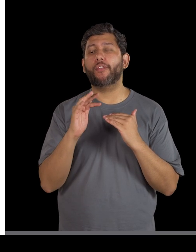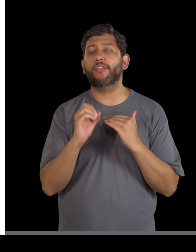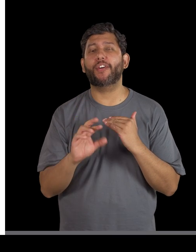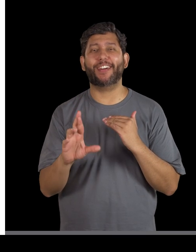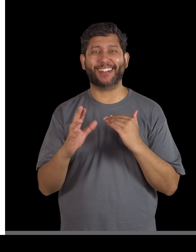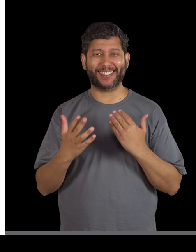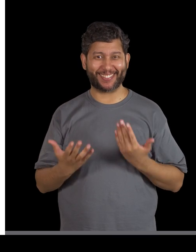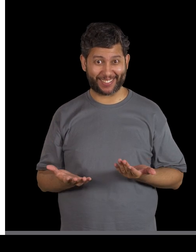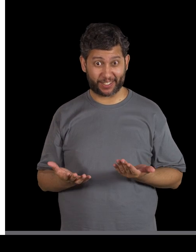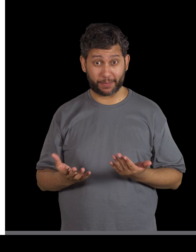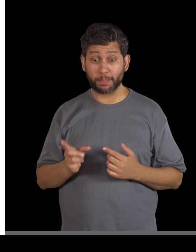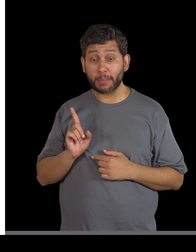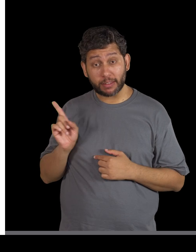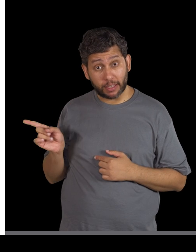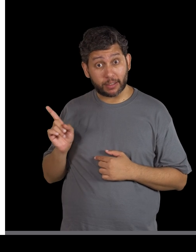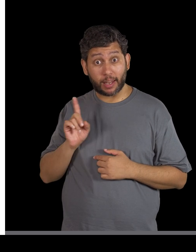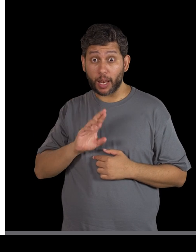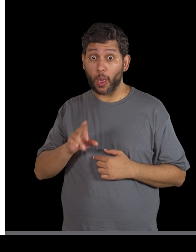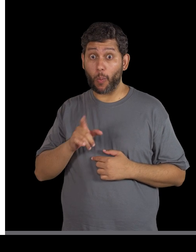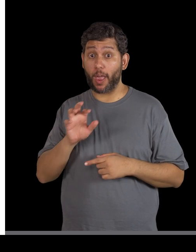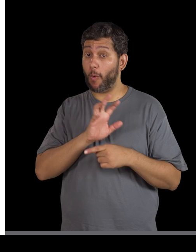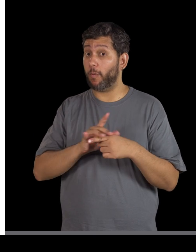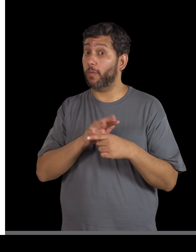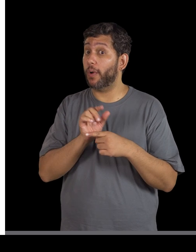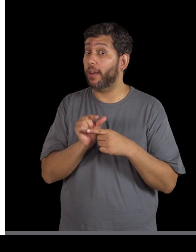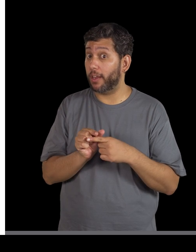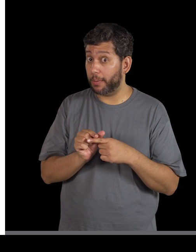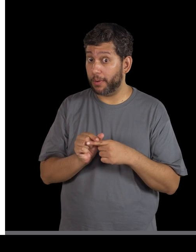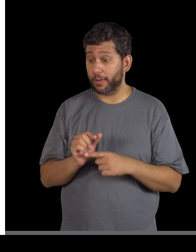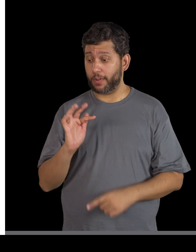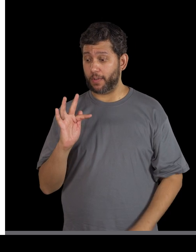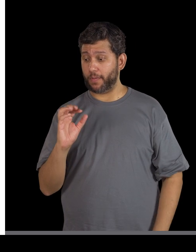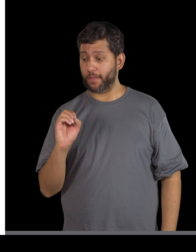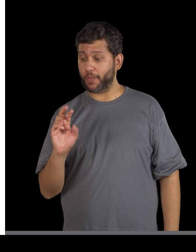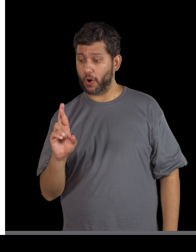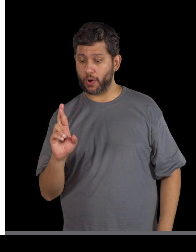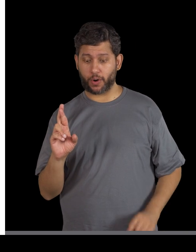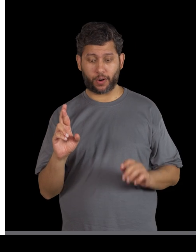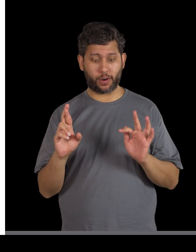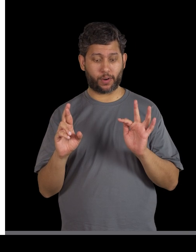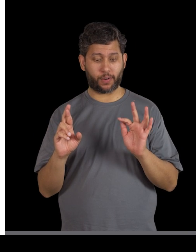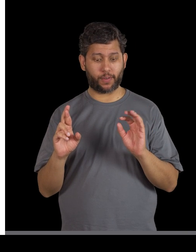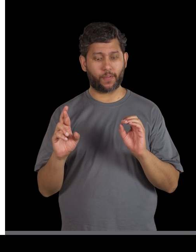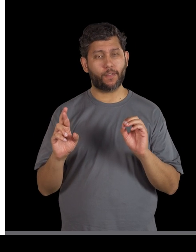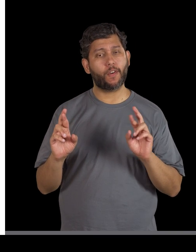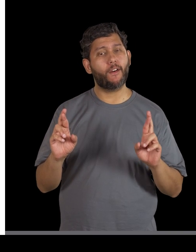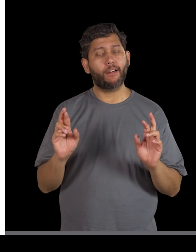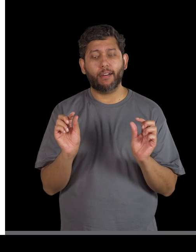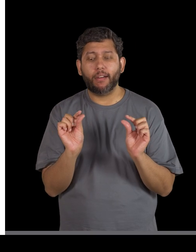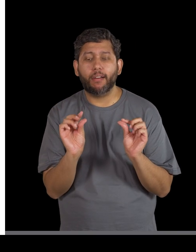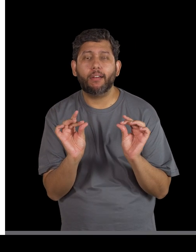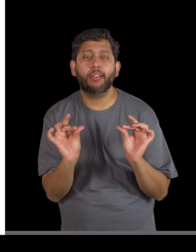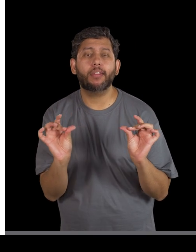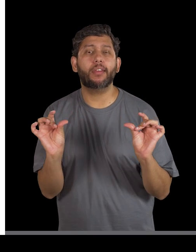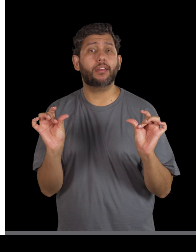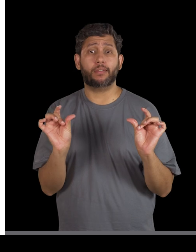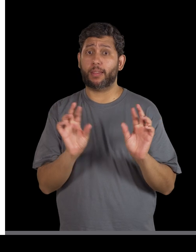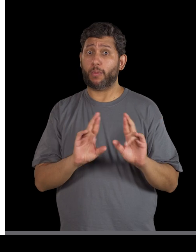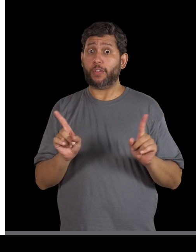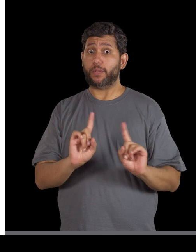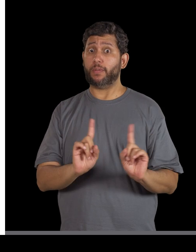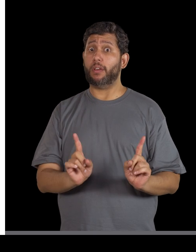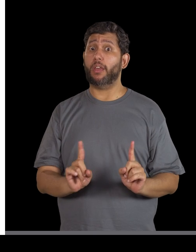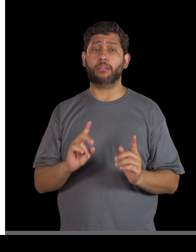não é um fonema, ele não contrasta significado, tanto que for e for é a mesma palavra, o schwa não tá